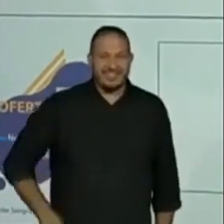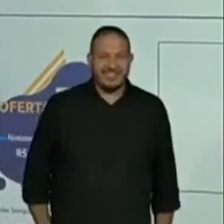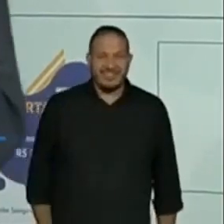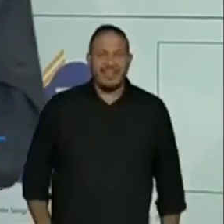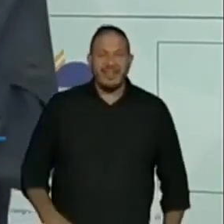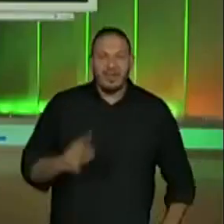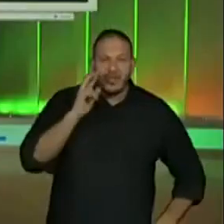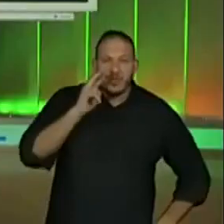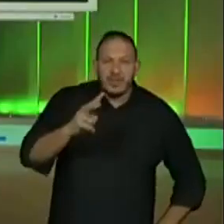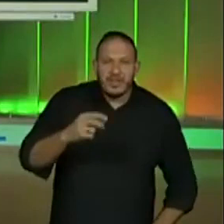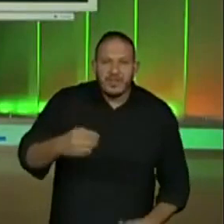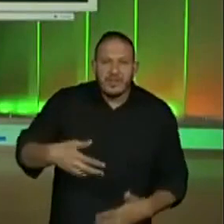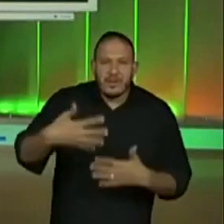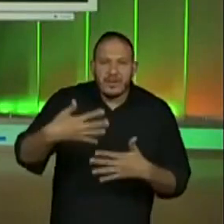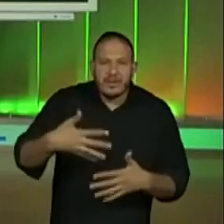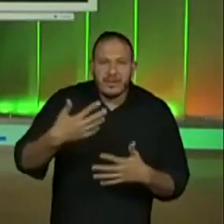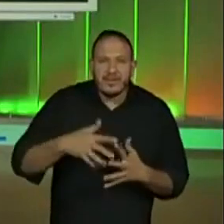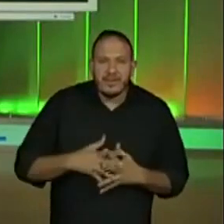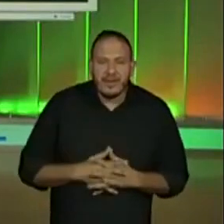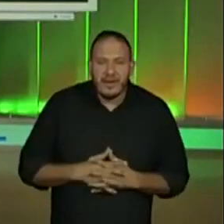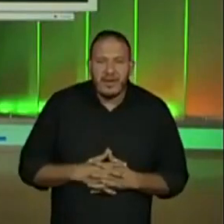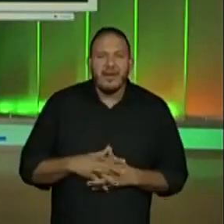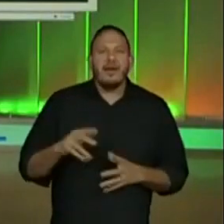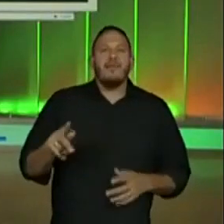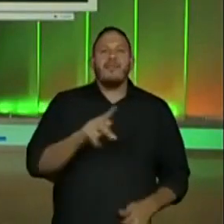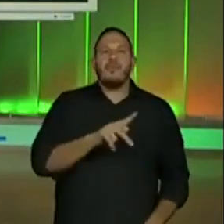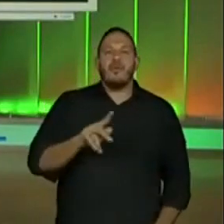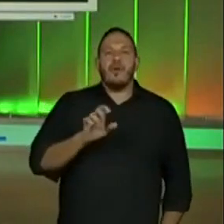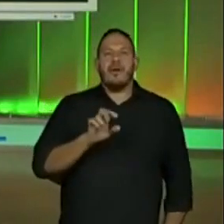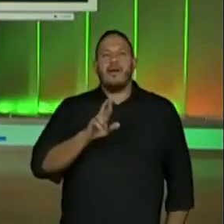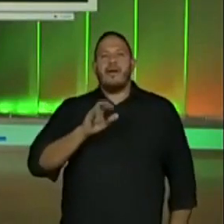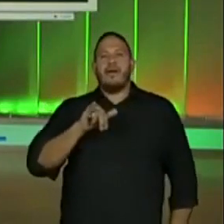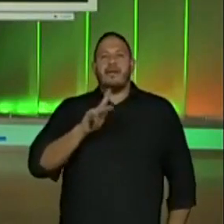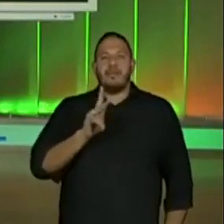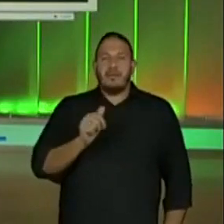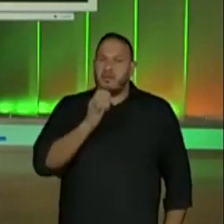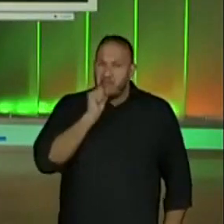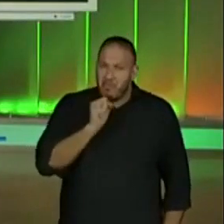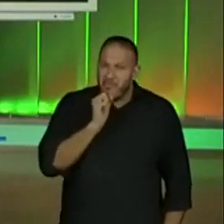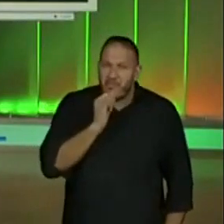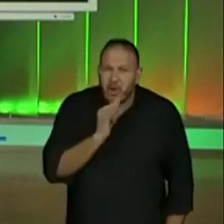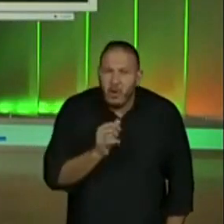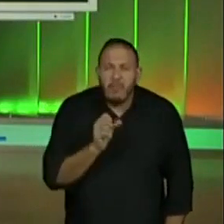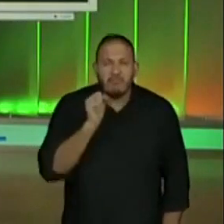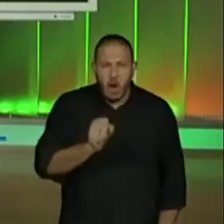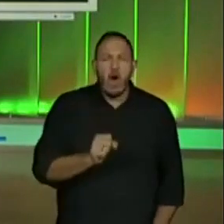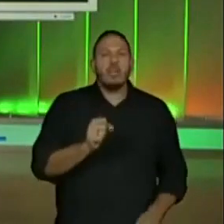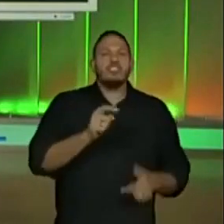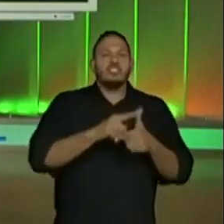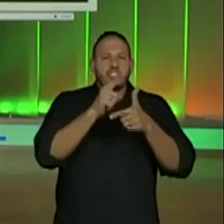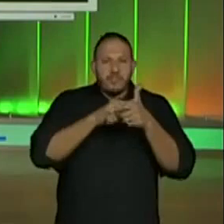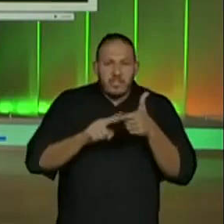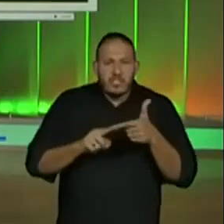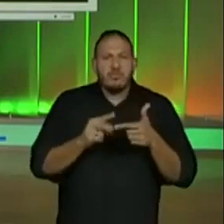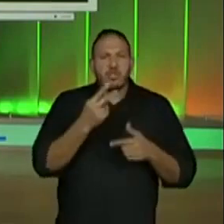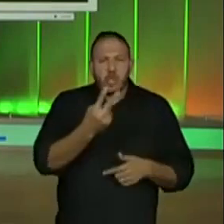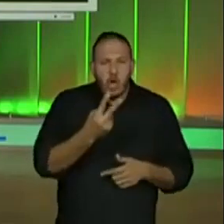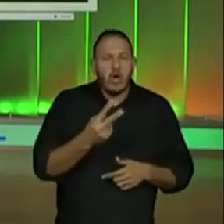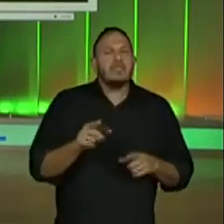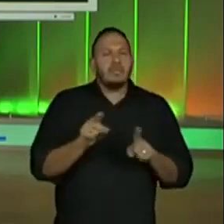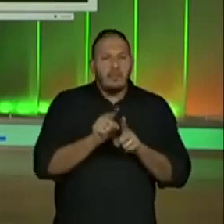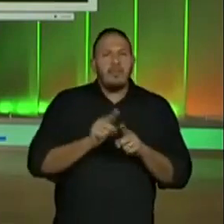lendo aqui que, olha só, a Proérica disse, podemos dividir por 2 e por 2 novamente.